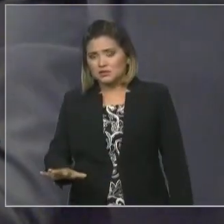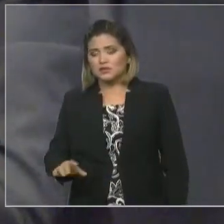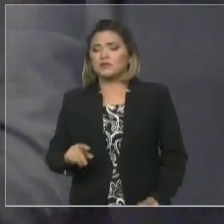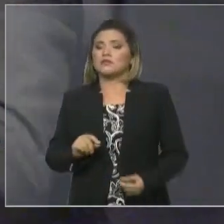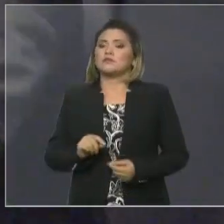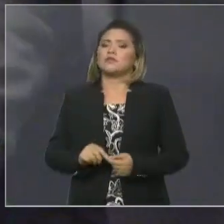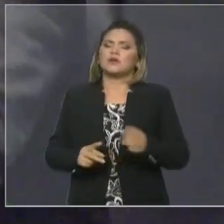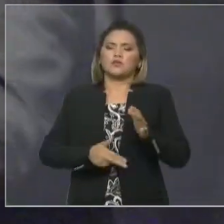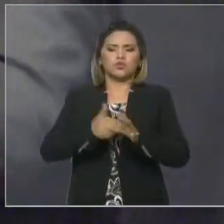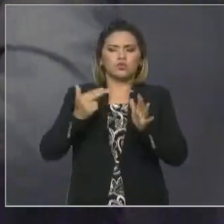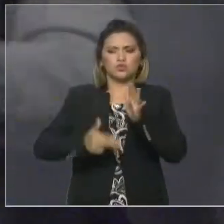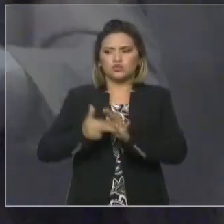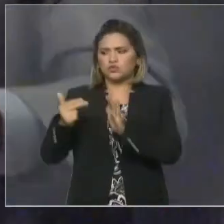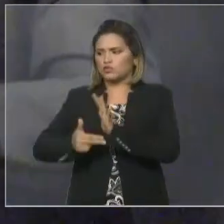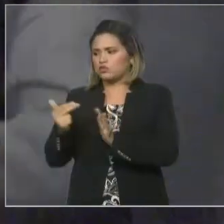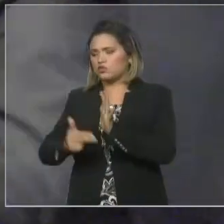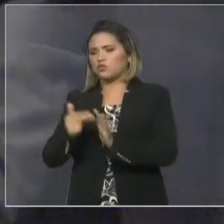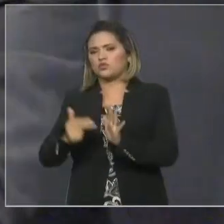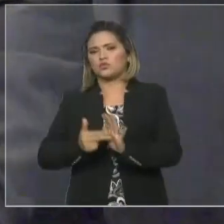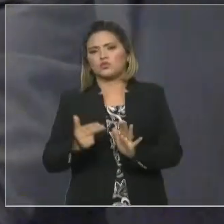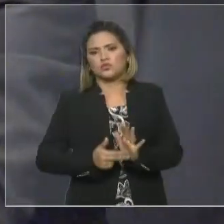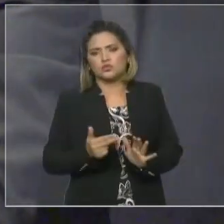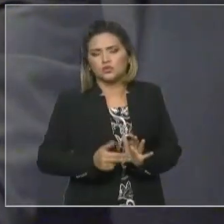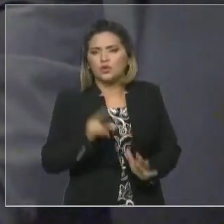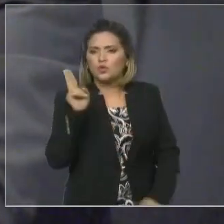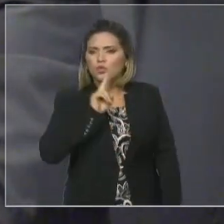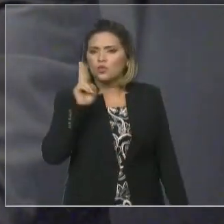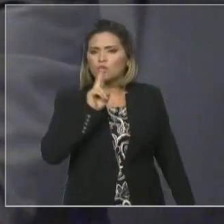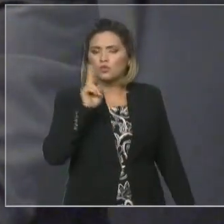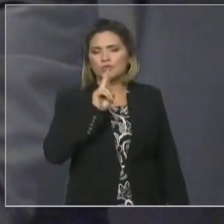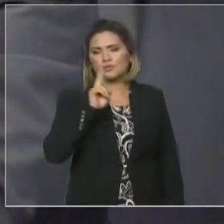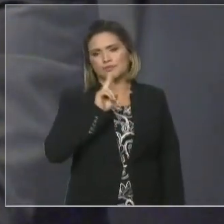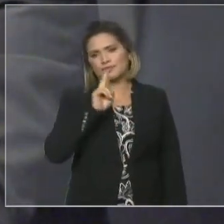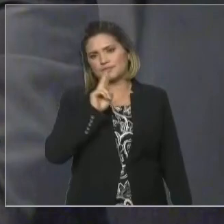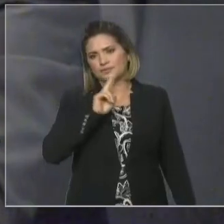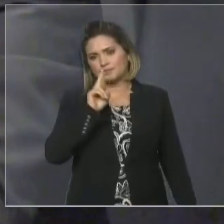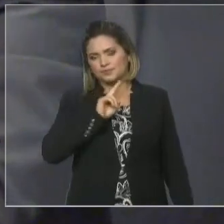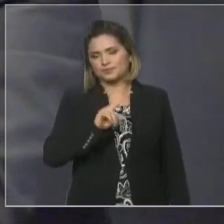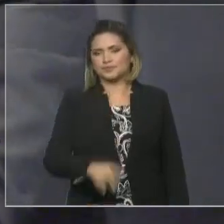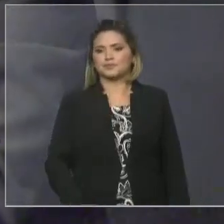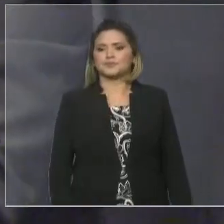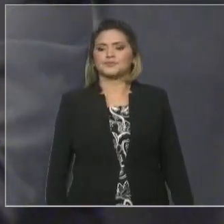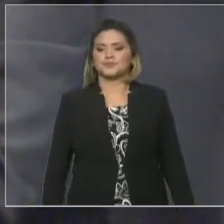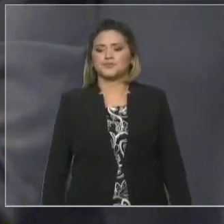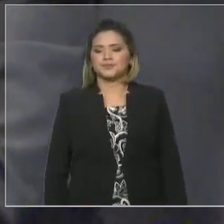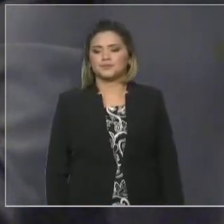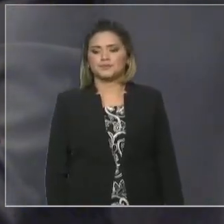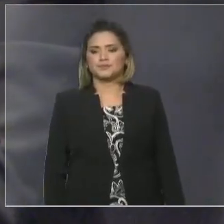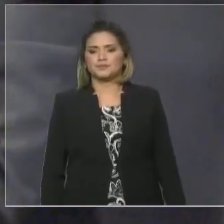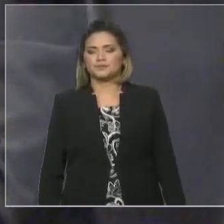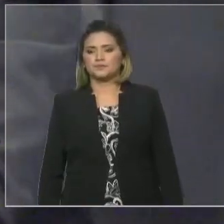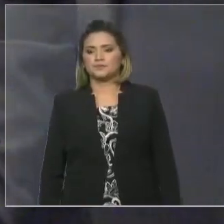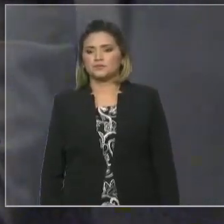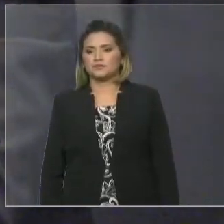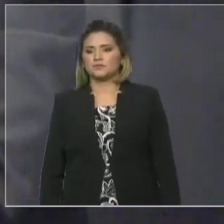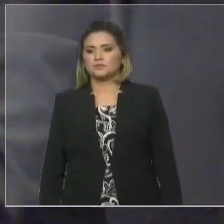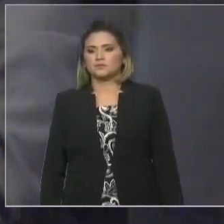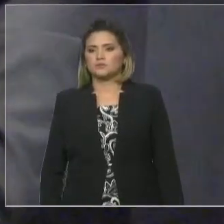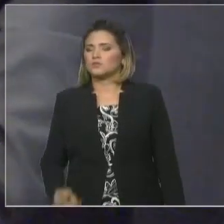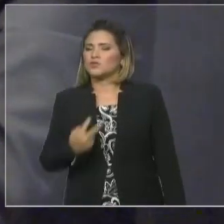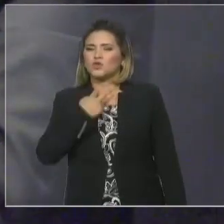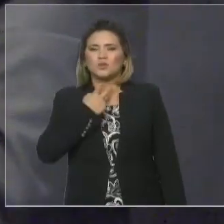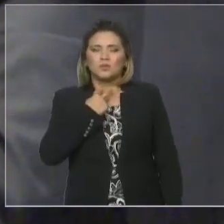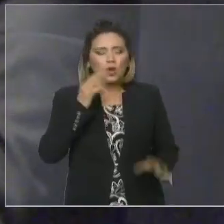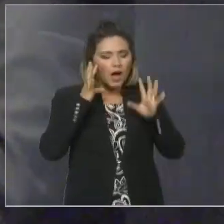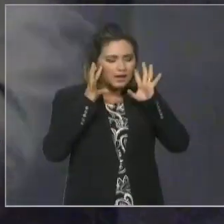fazendo cirurgias eletivas, muitos deles são de urgência e emergência. Nós não podemos olhar só para o que está